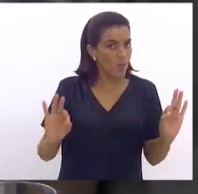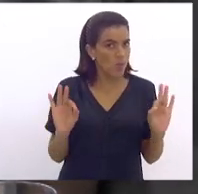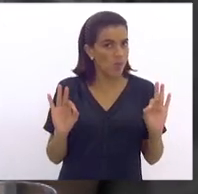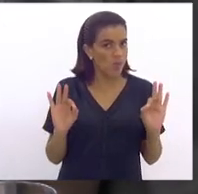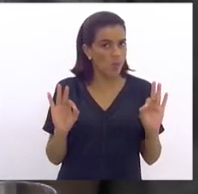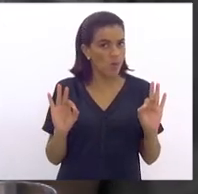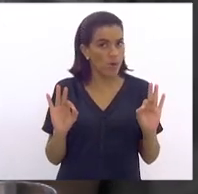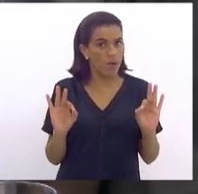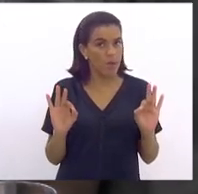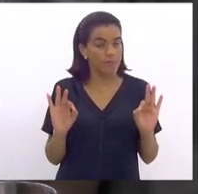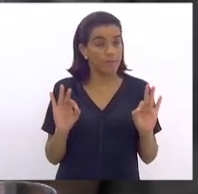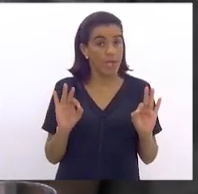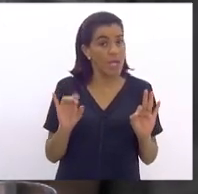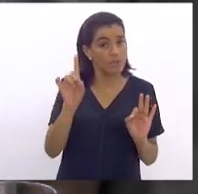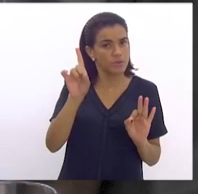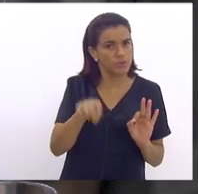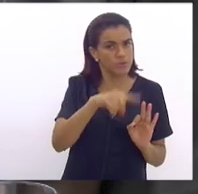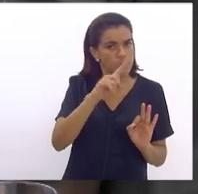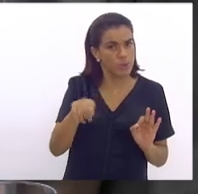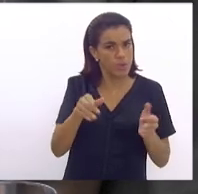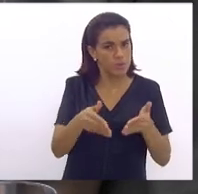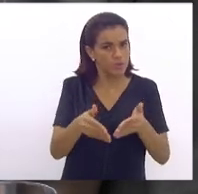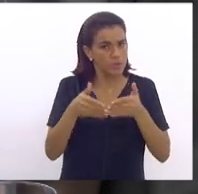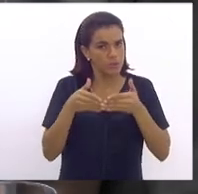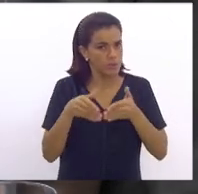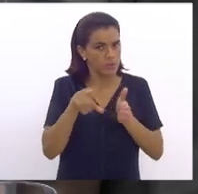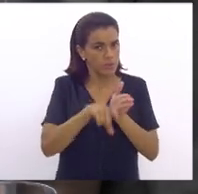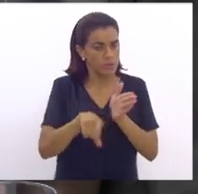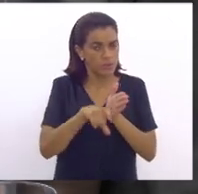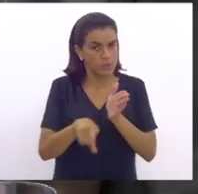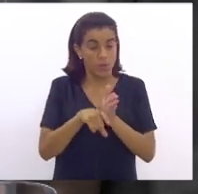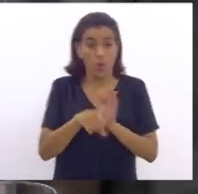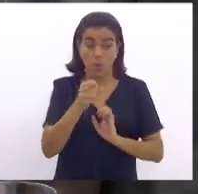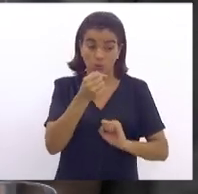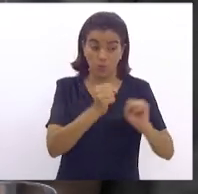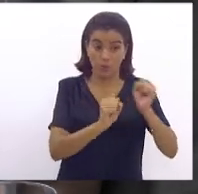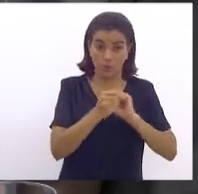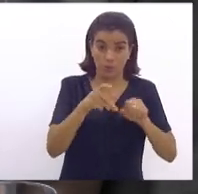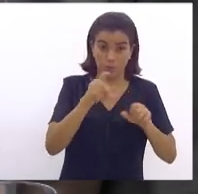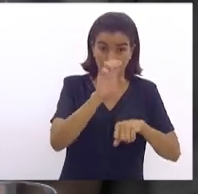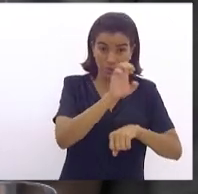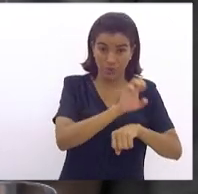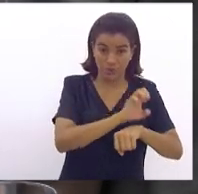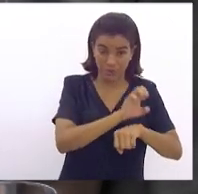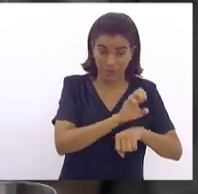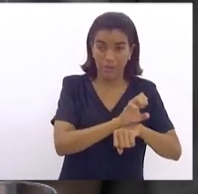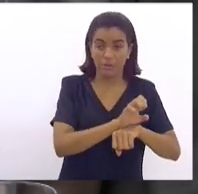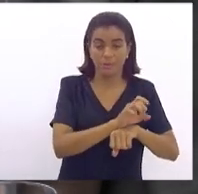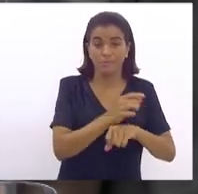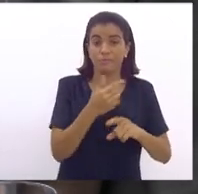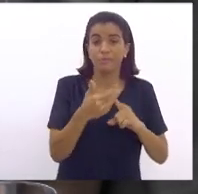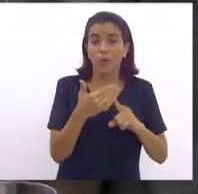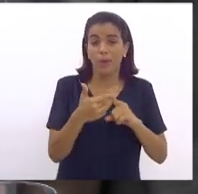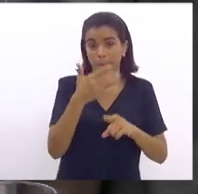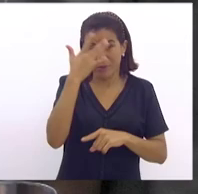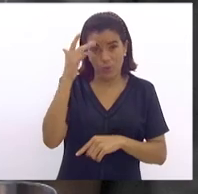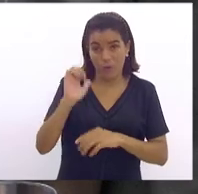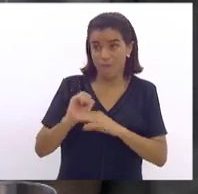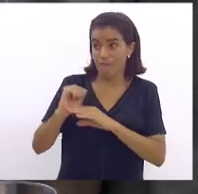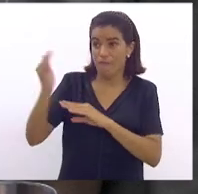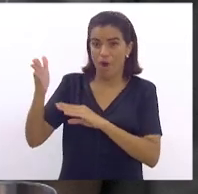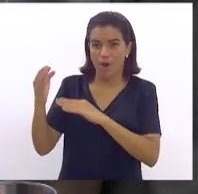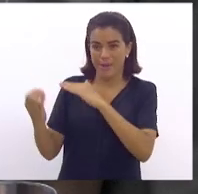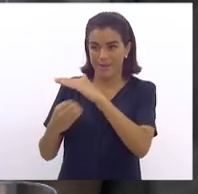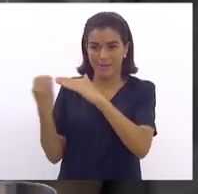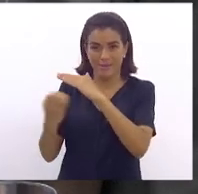Com a exclusão da substituição tributária dos produtores aqui, porque aí os que não são daqui